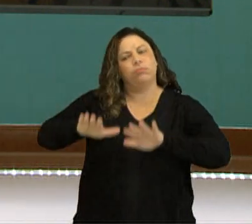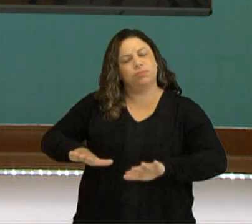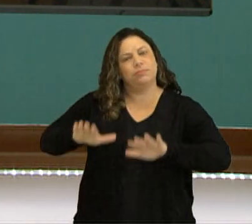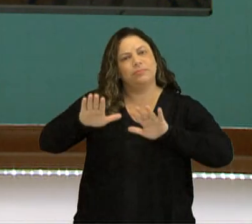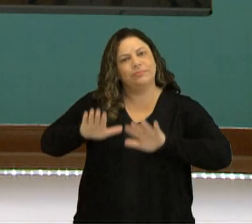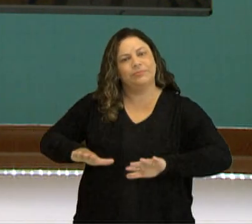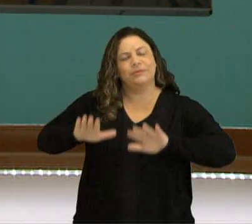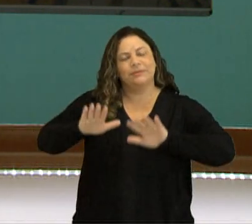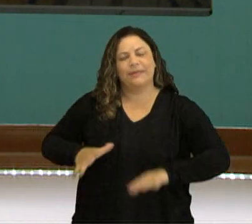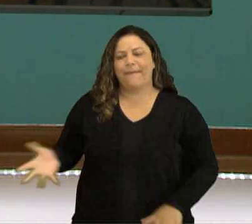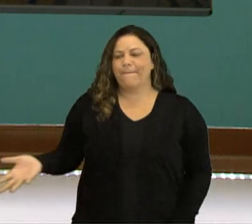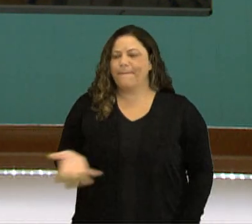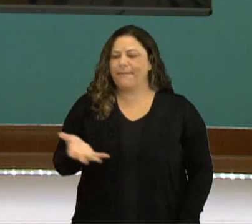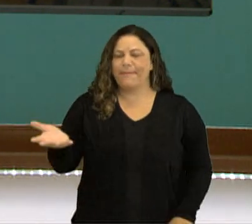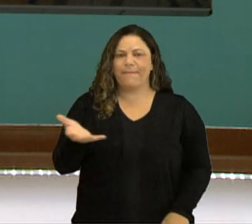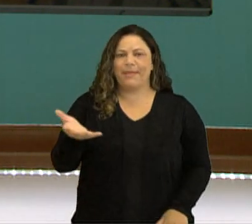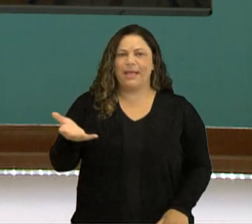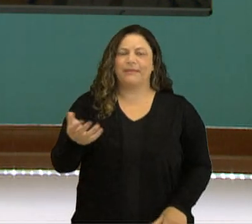Vamos lá.